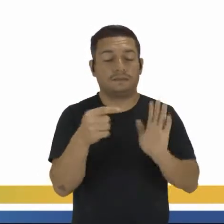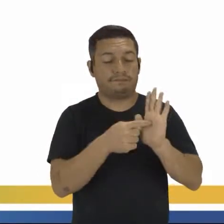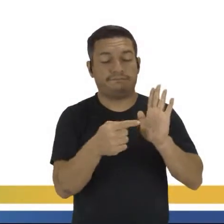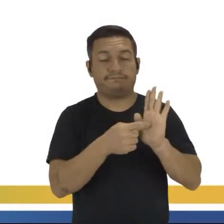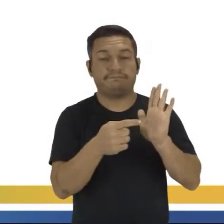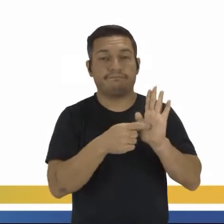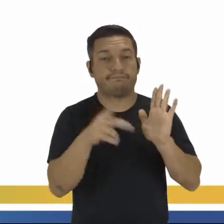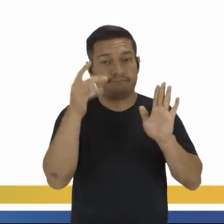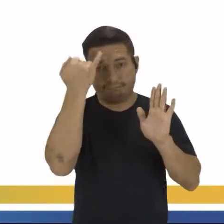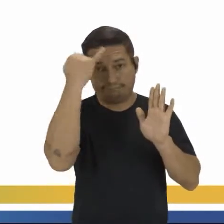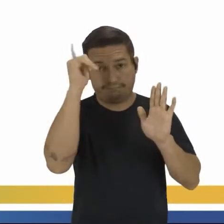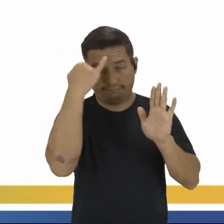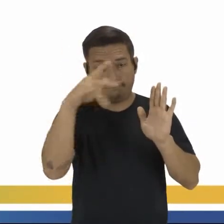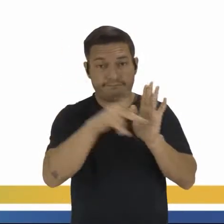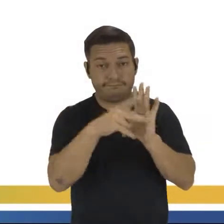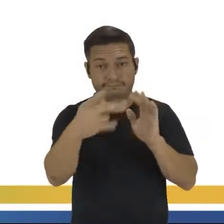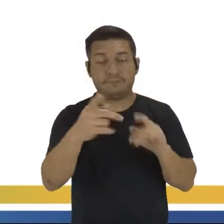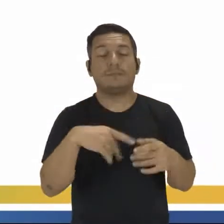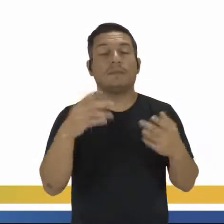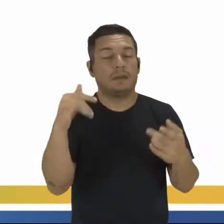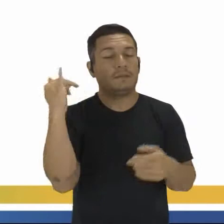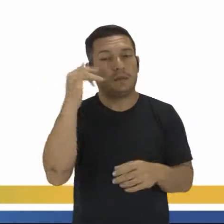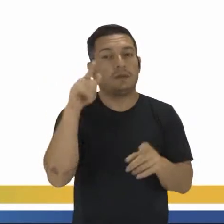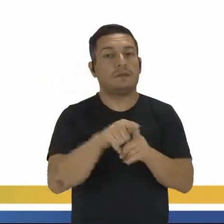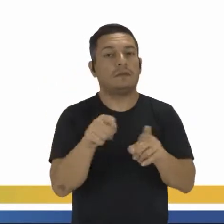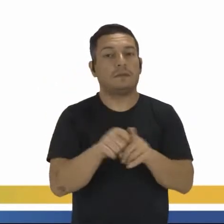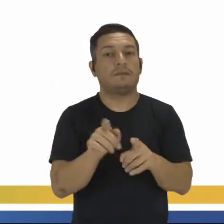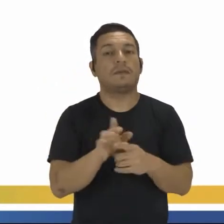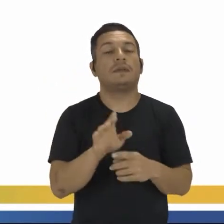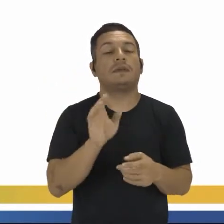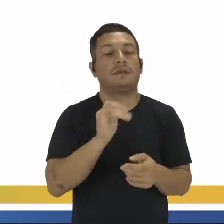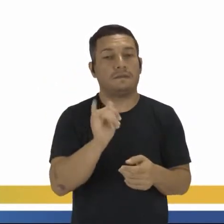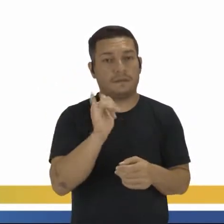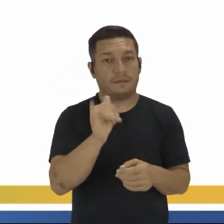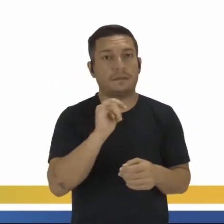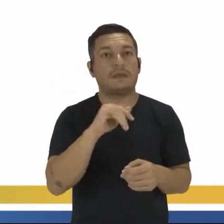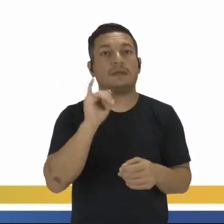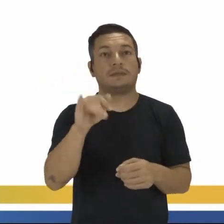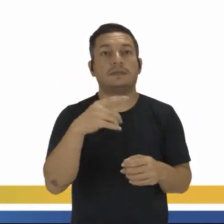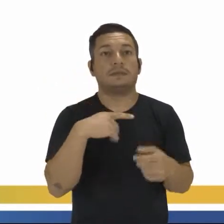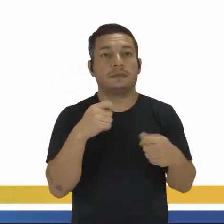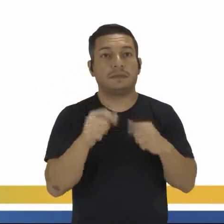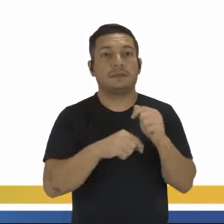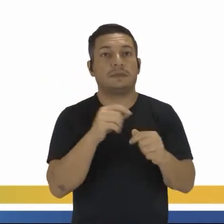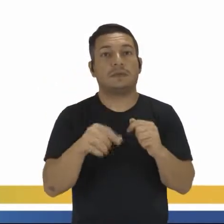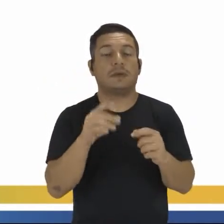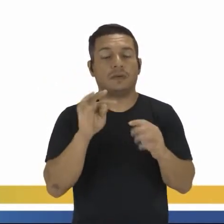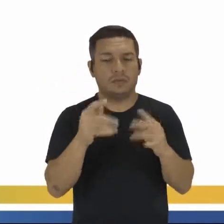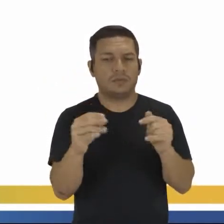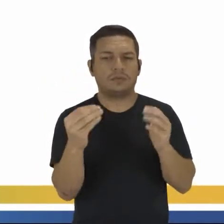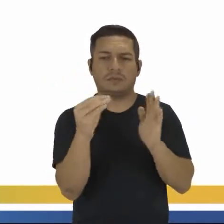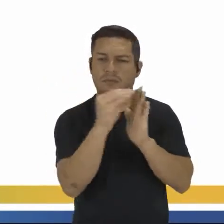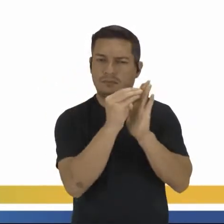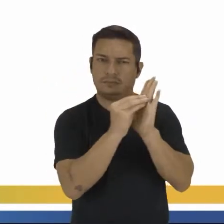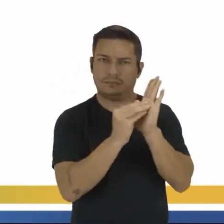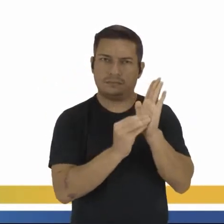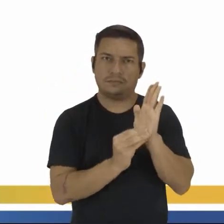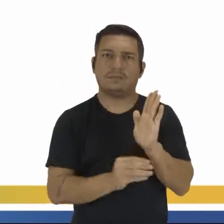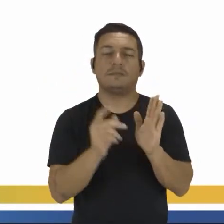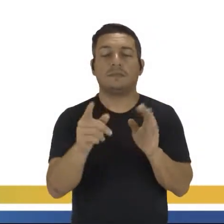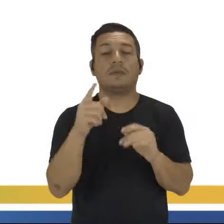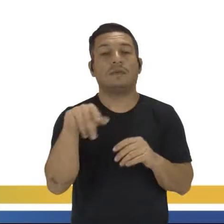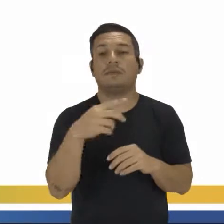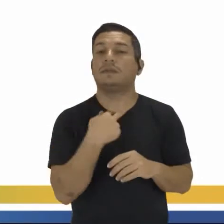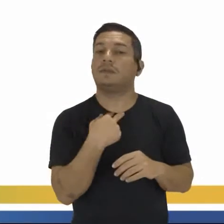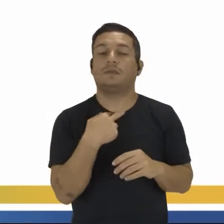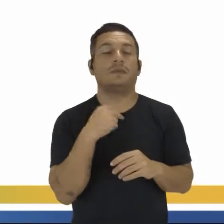frisar que todos eles só devem aparecer no seu texto se concorrerem para a defesa do seu ponto de vista. Eu quero dizer com isso que você